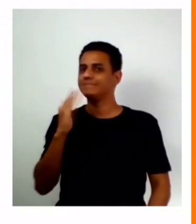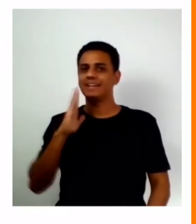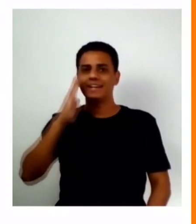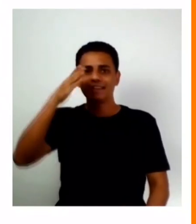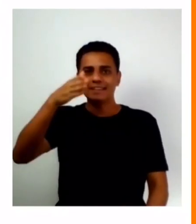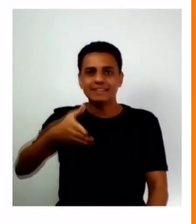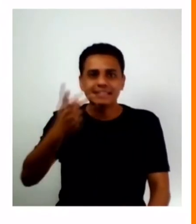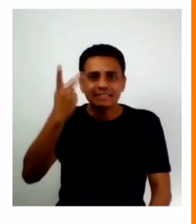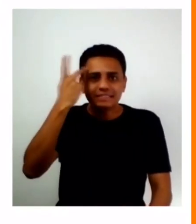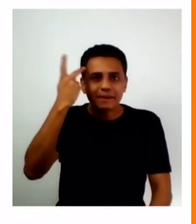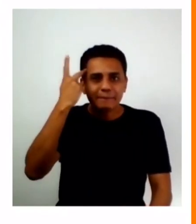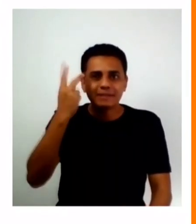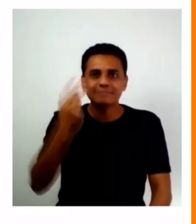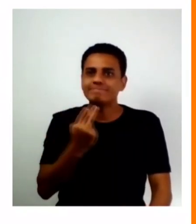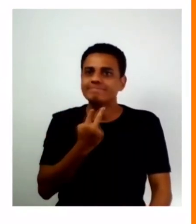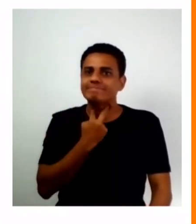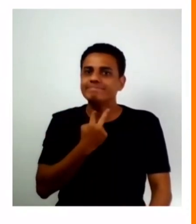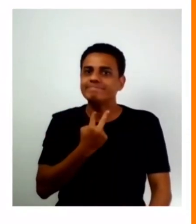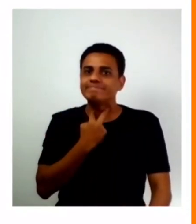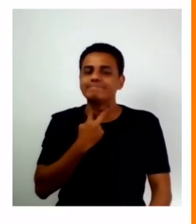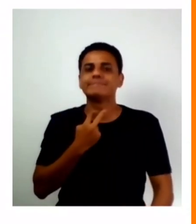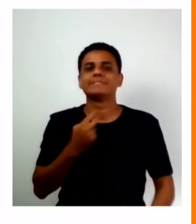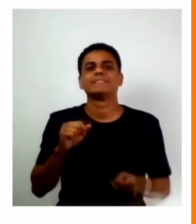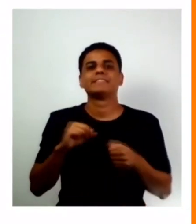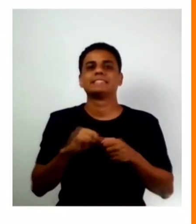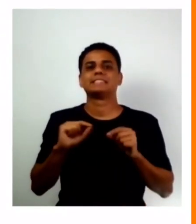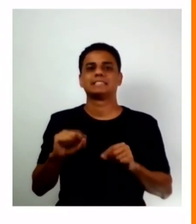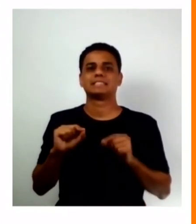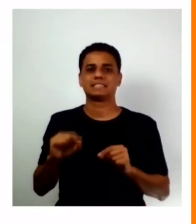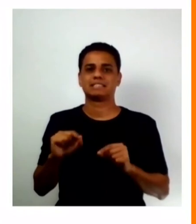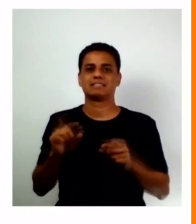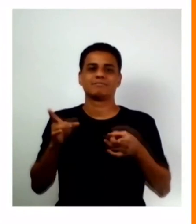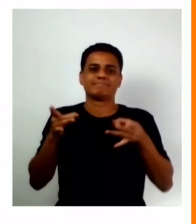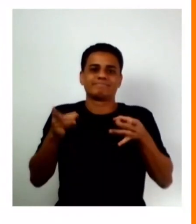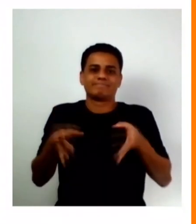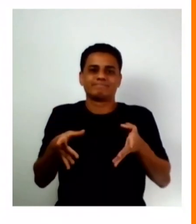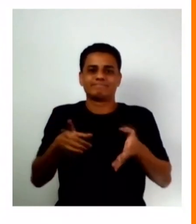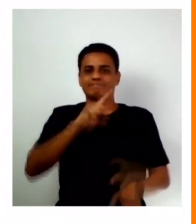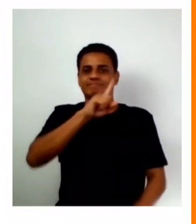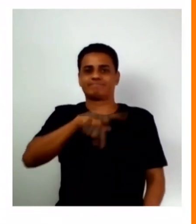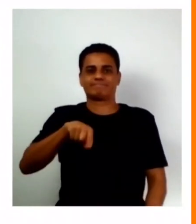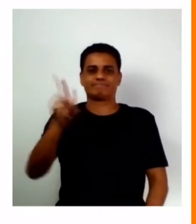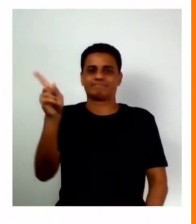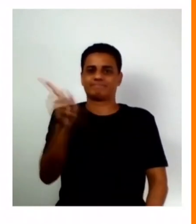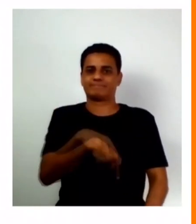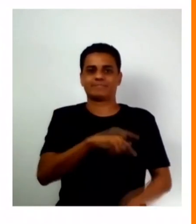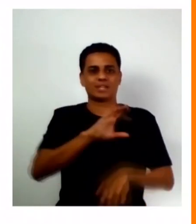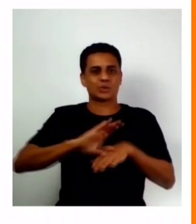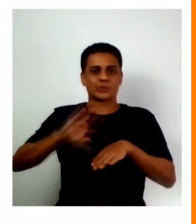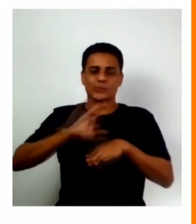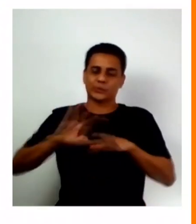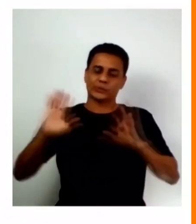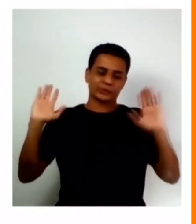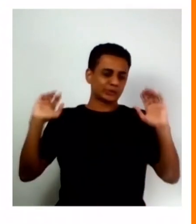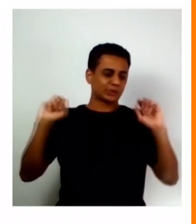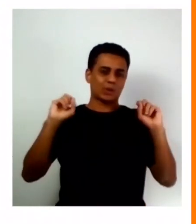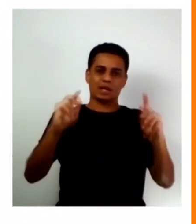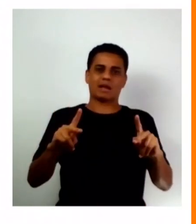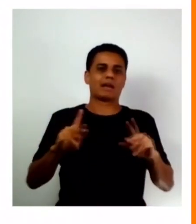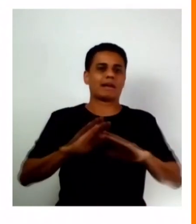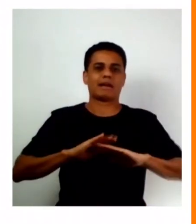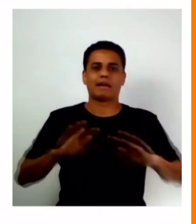a primeira ideia foi abandonar, suspender o curso, seguida construímos esta